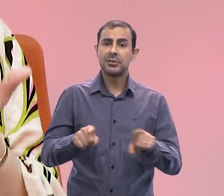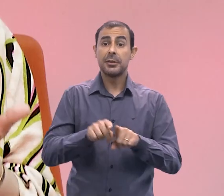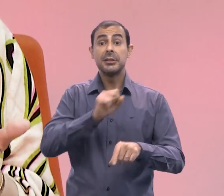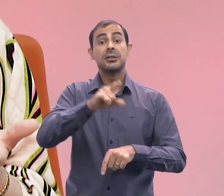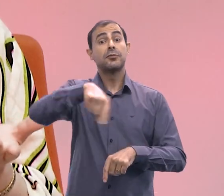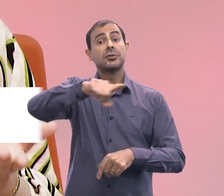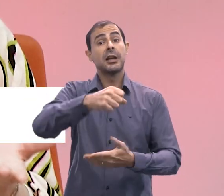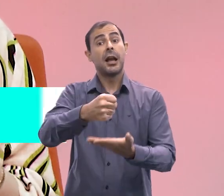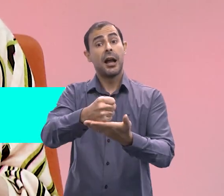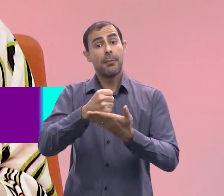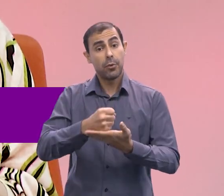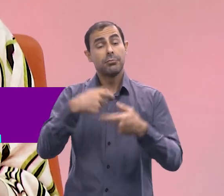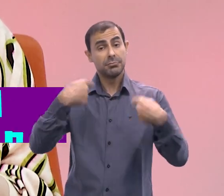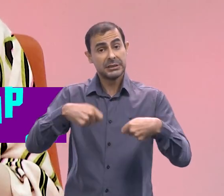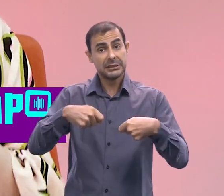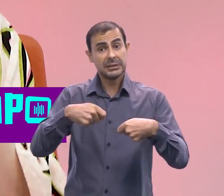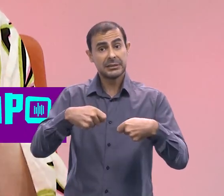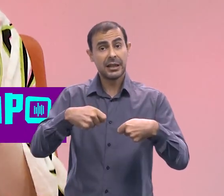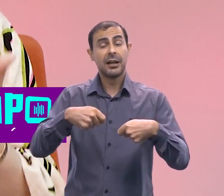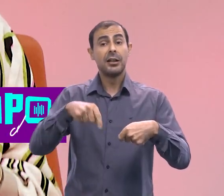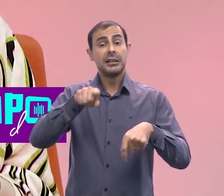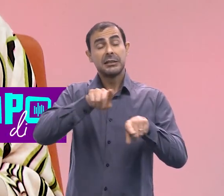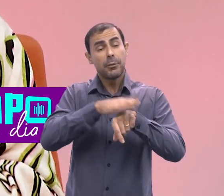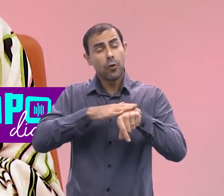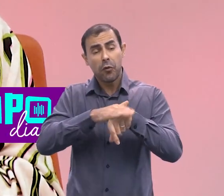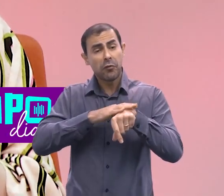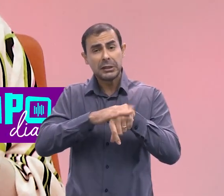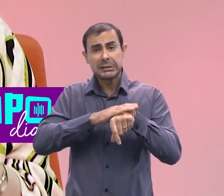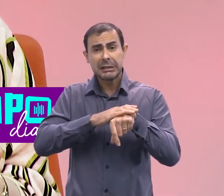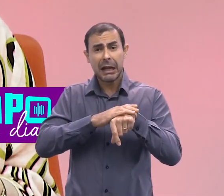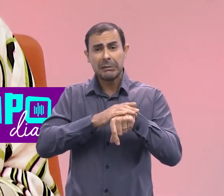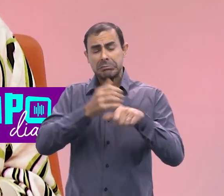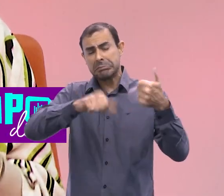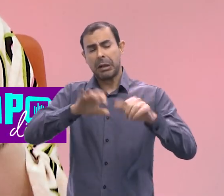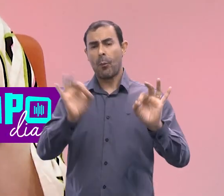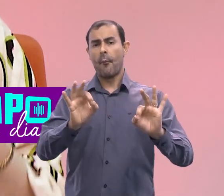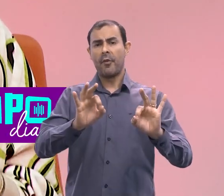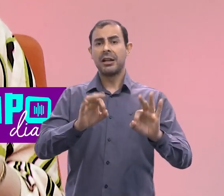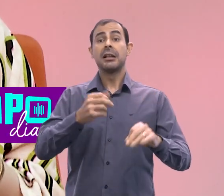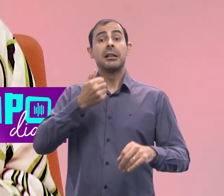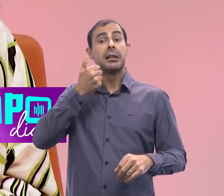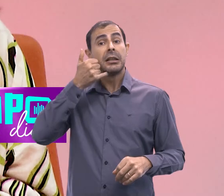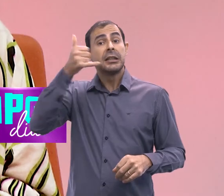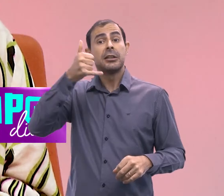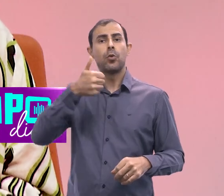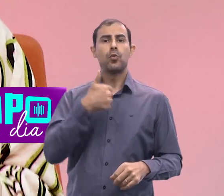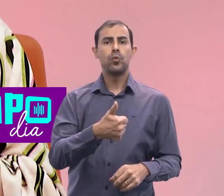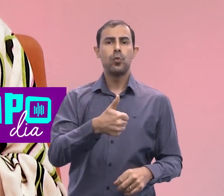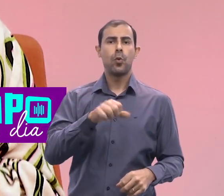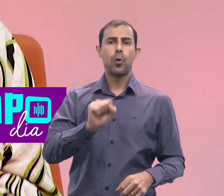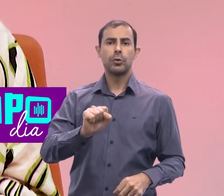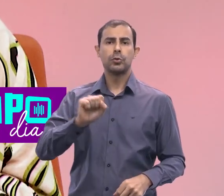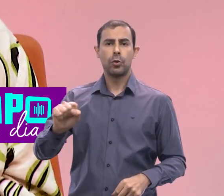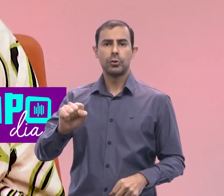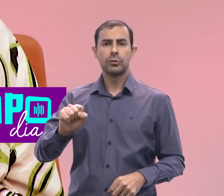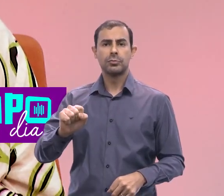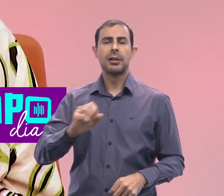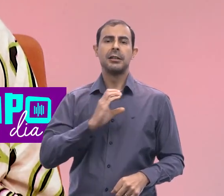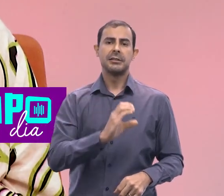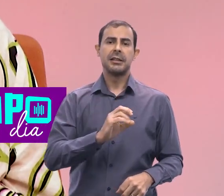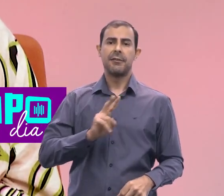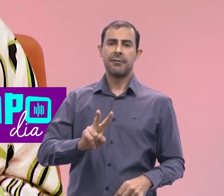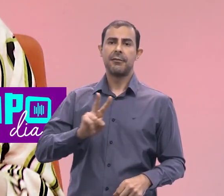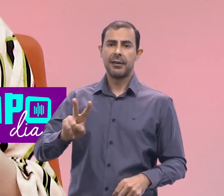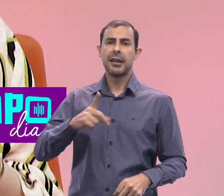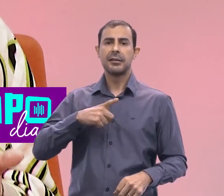você precisar de apoio emocional, de uma conversa sem julgamento, ligue 188, o Centro de